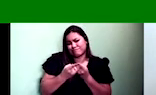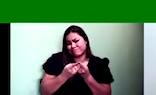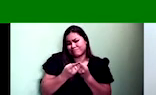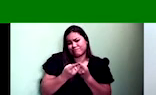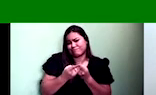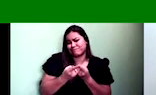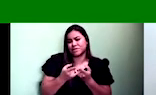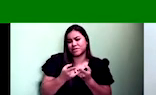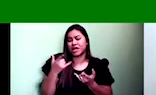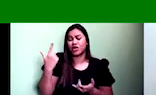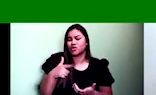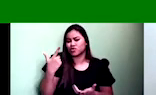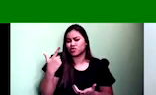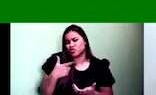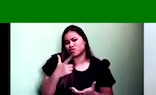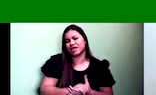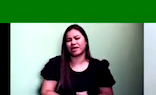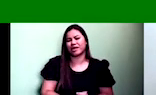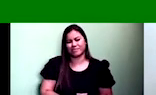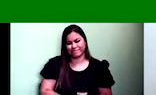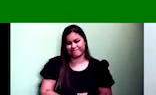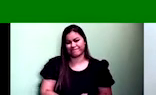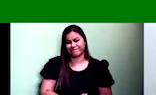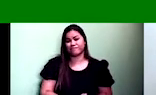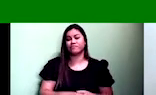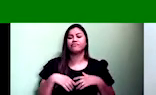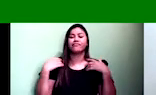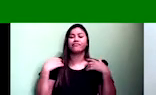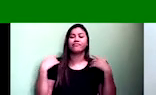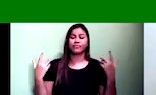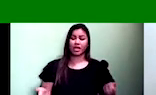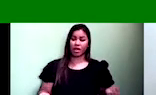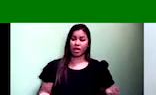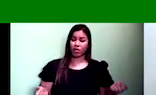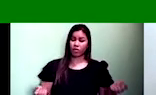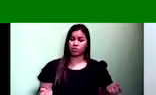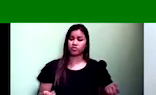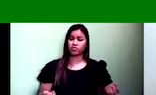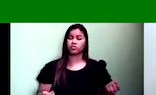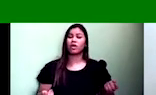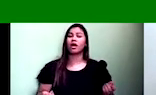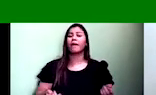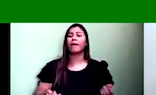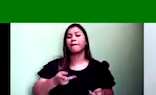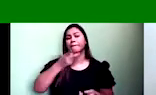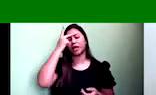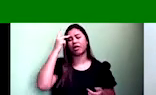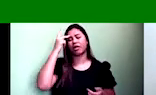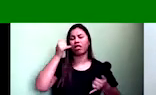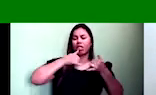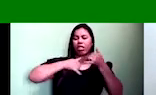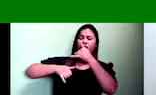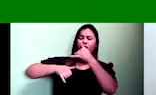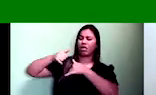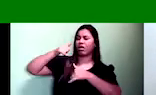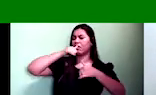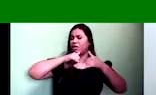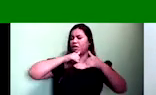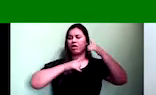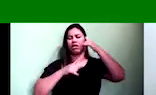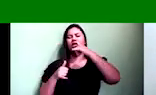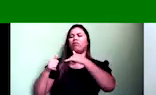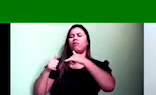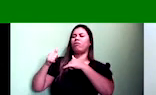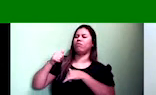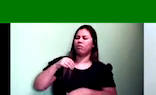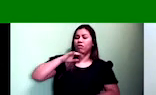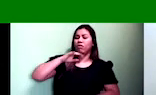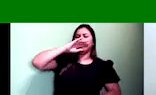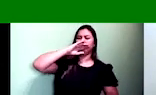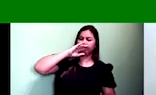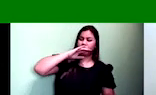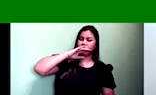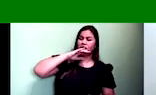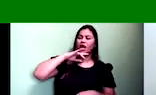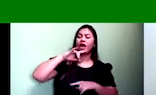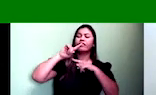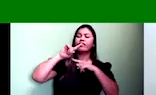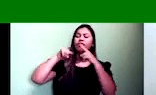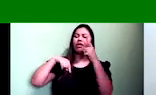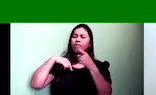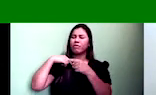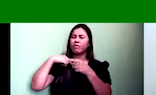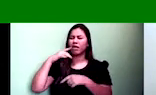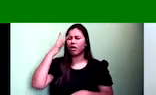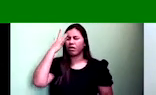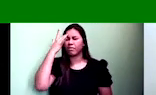É aquela velha história, né? A pessoa já com nível alcoólico alto, não sabe o que está fazendo e não vai lembrar nem